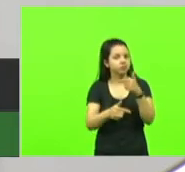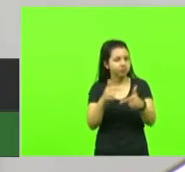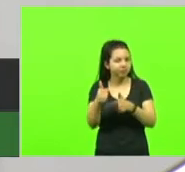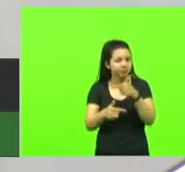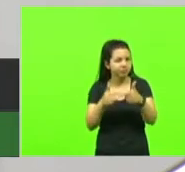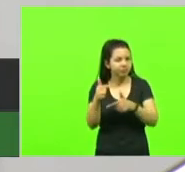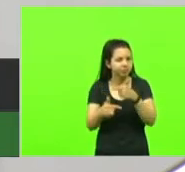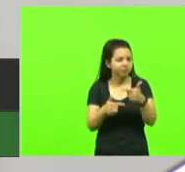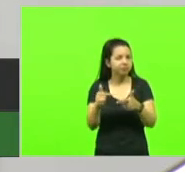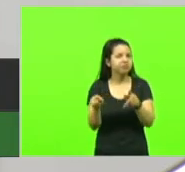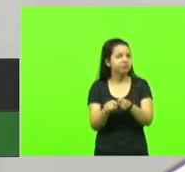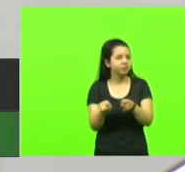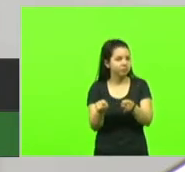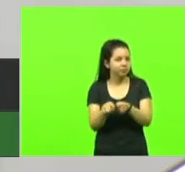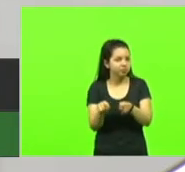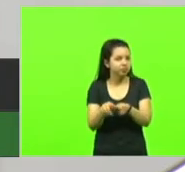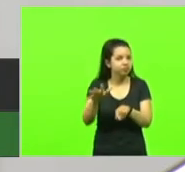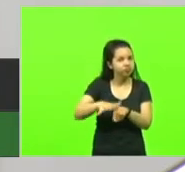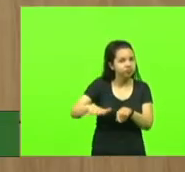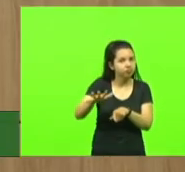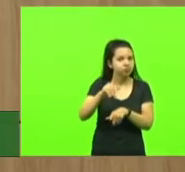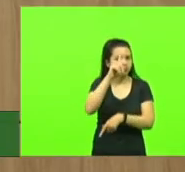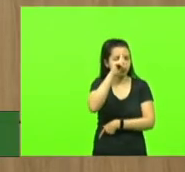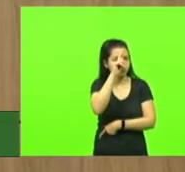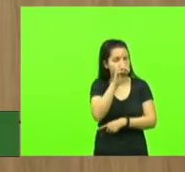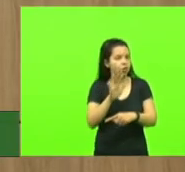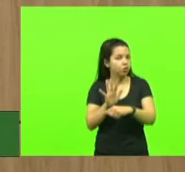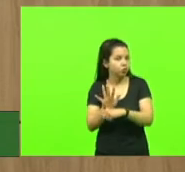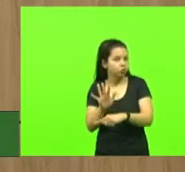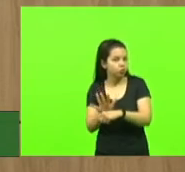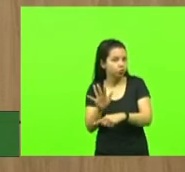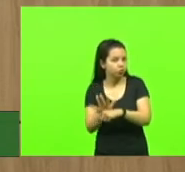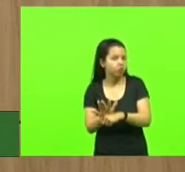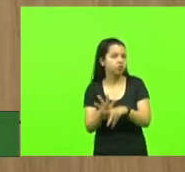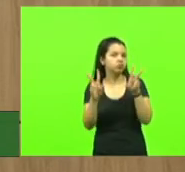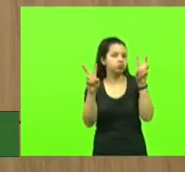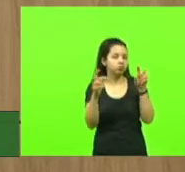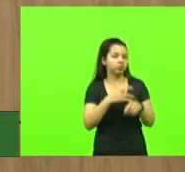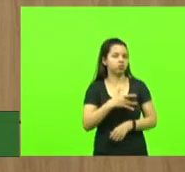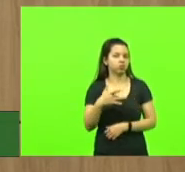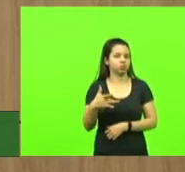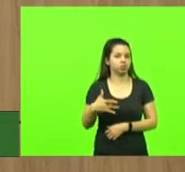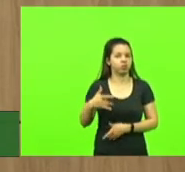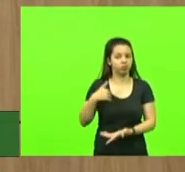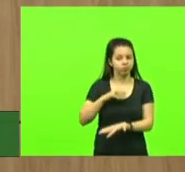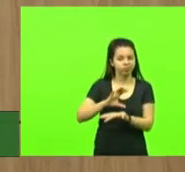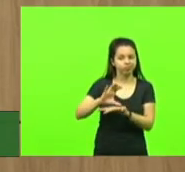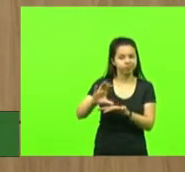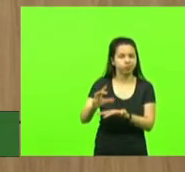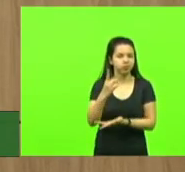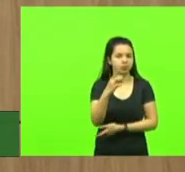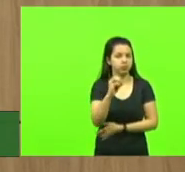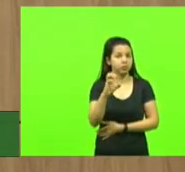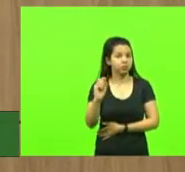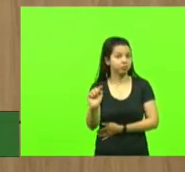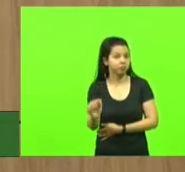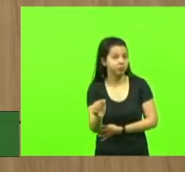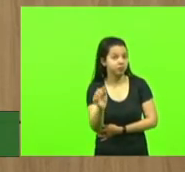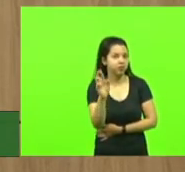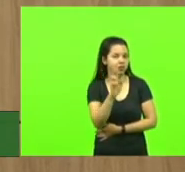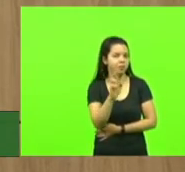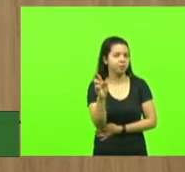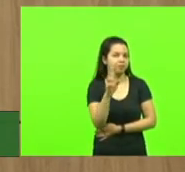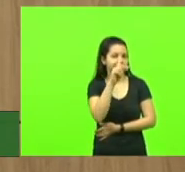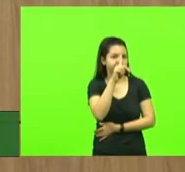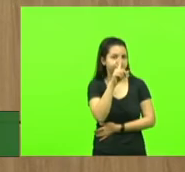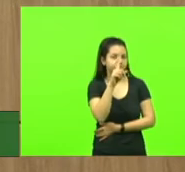também da área do hospital, né? Ajudando a questão da saúde. E eu destinei R$ 100 mil para energia solar. Pois bem, o